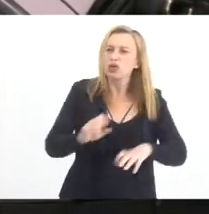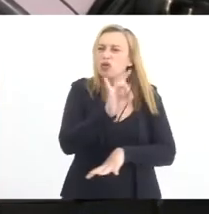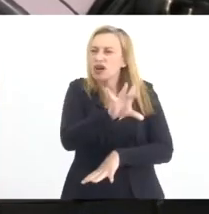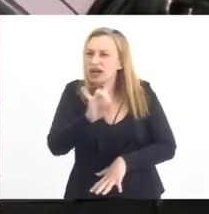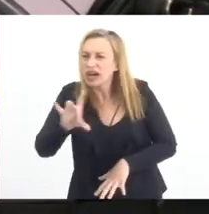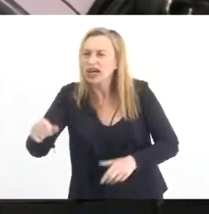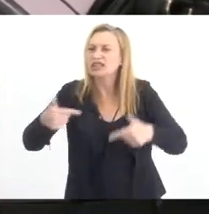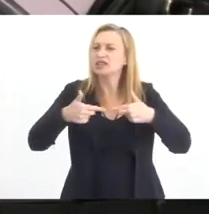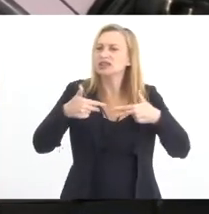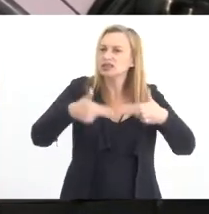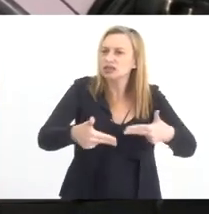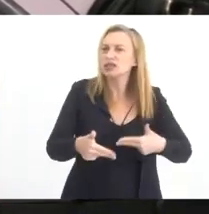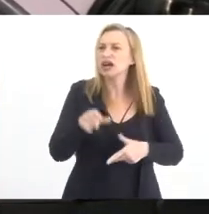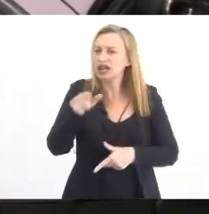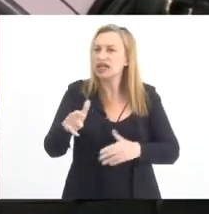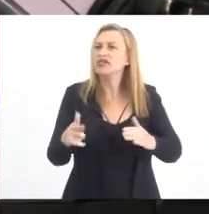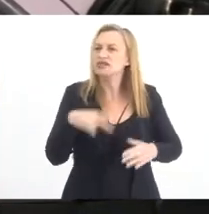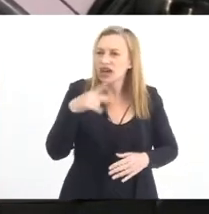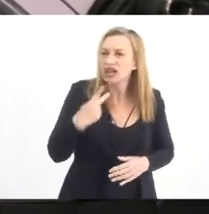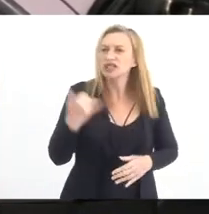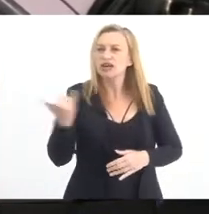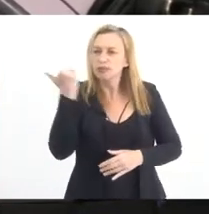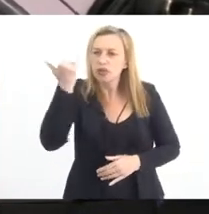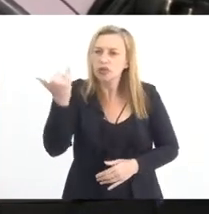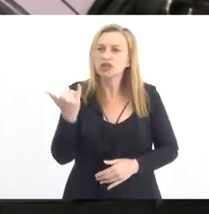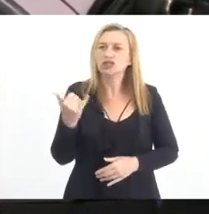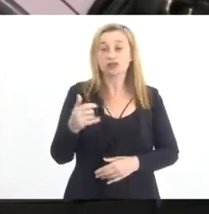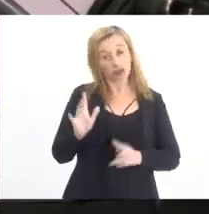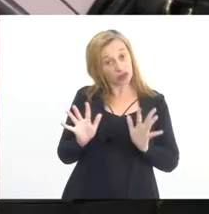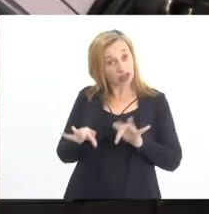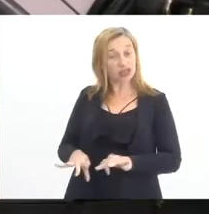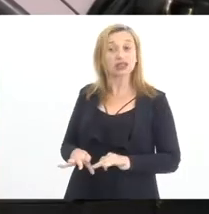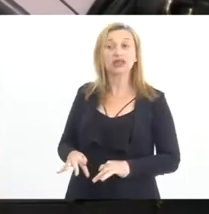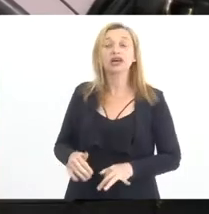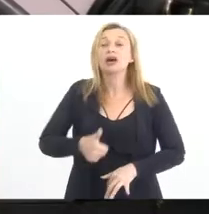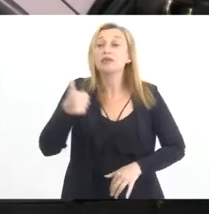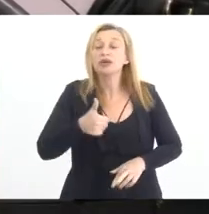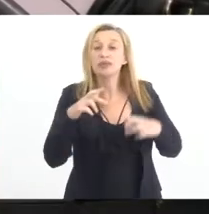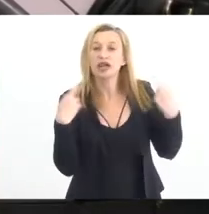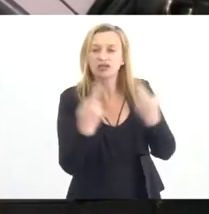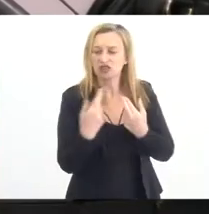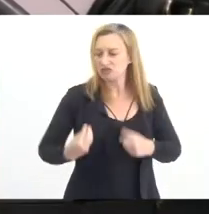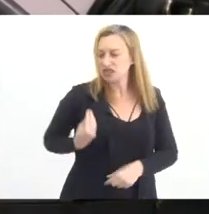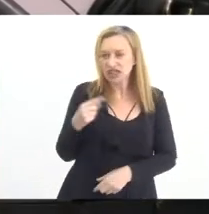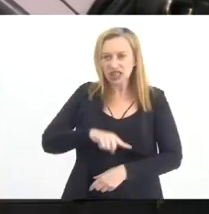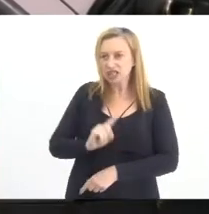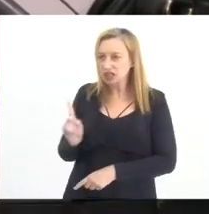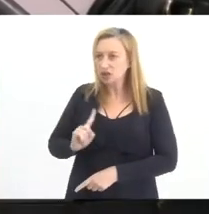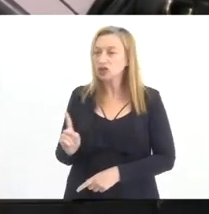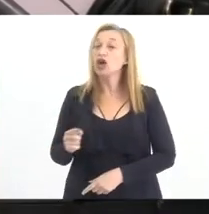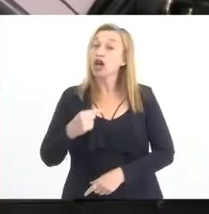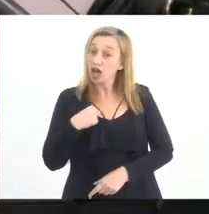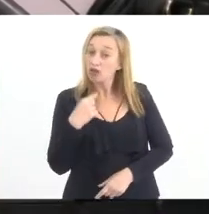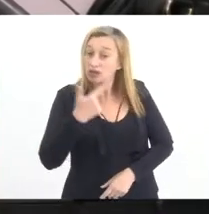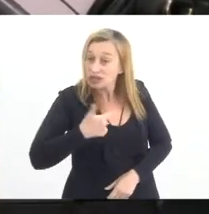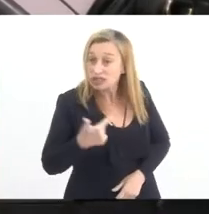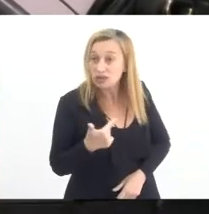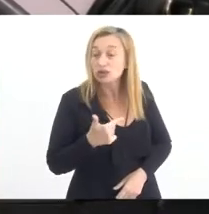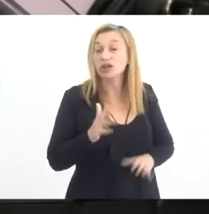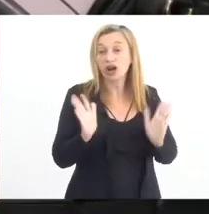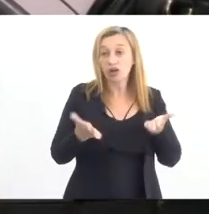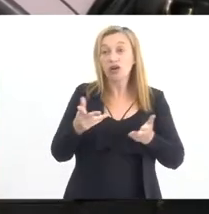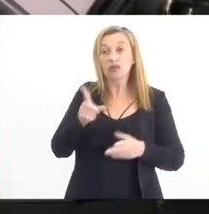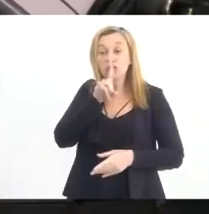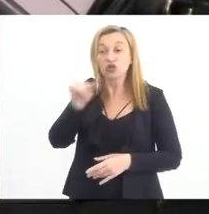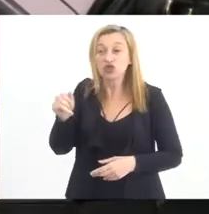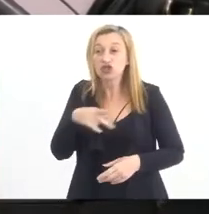militante comunitário ali, concluindo, falando deputado, da importância. Vou concluir. Na primeira audiência eu não pude estar, eu estou na segunda. Então agora, meu gente